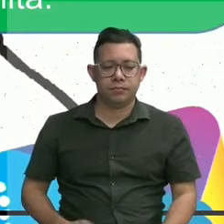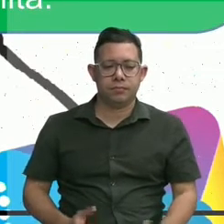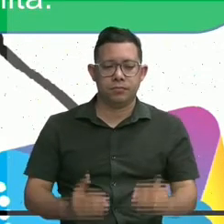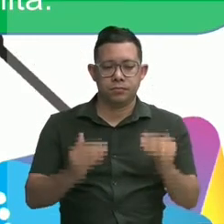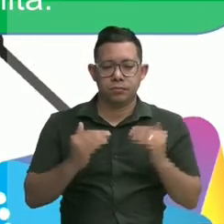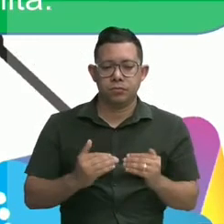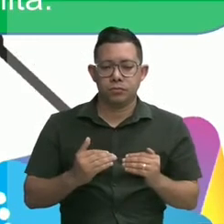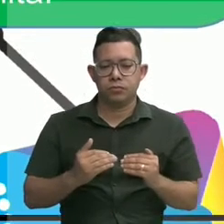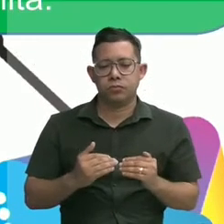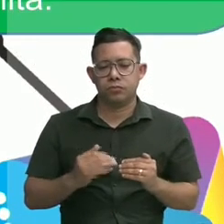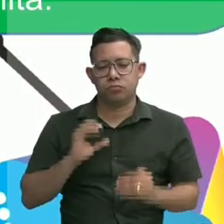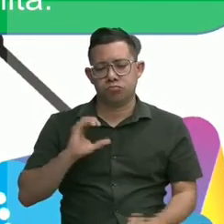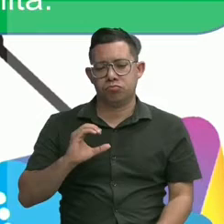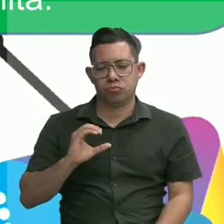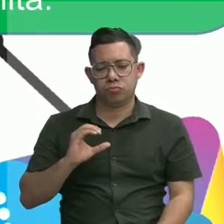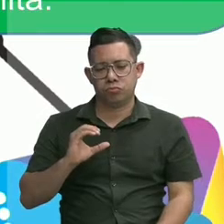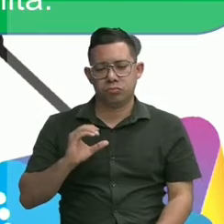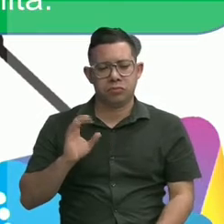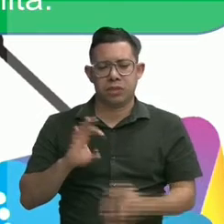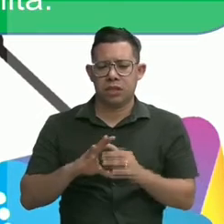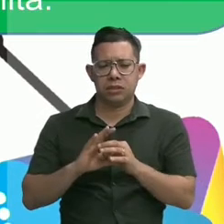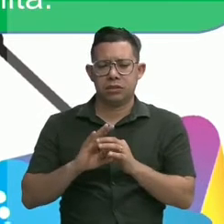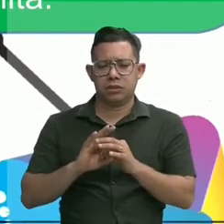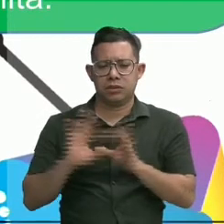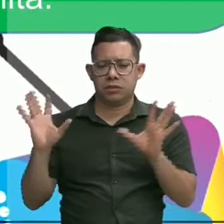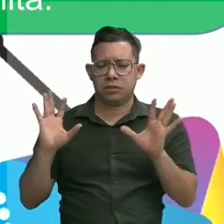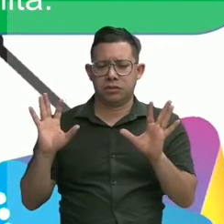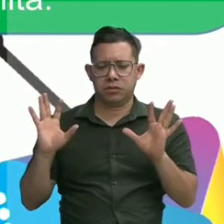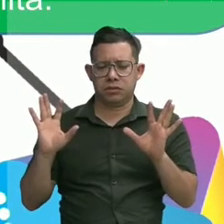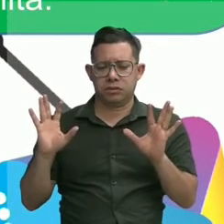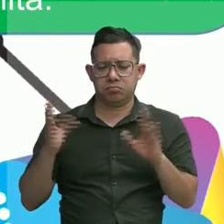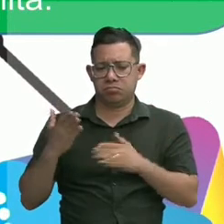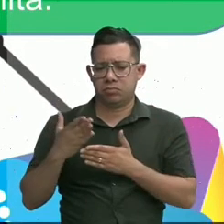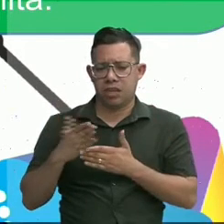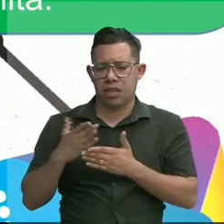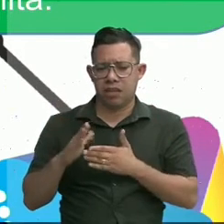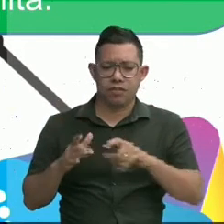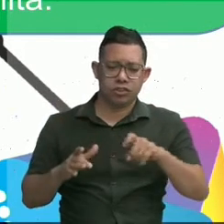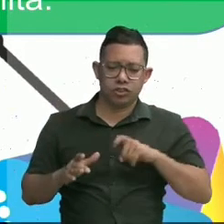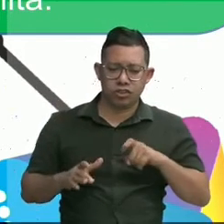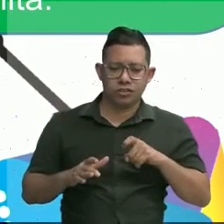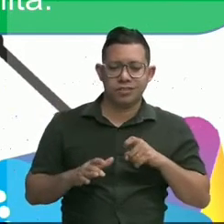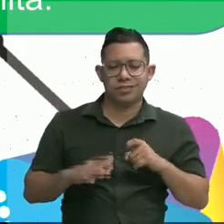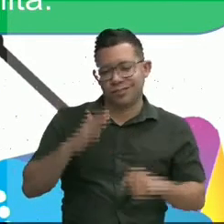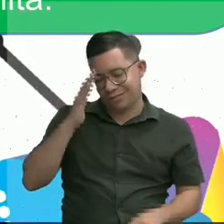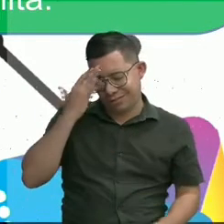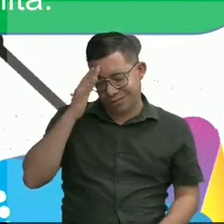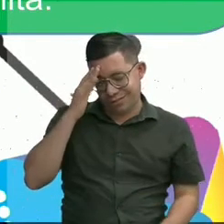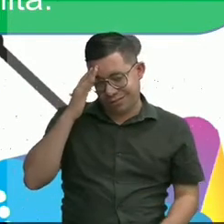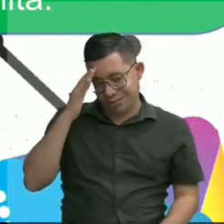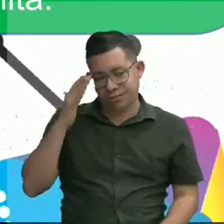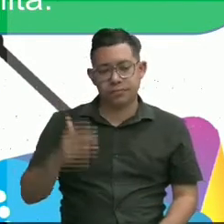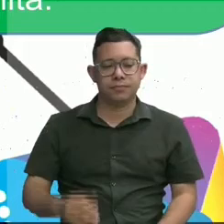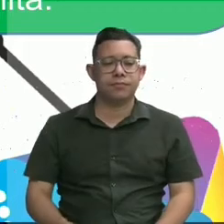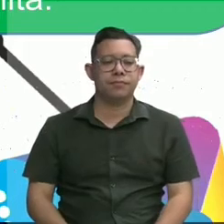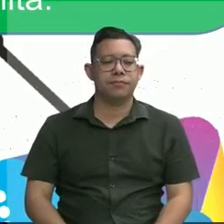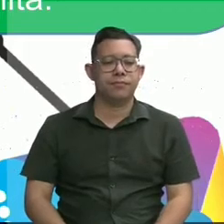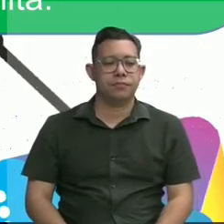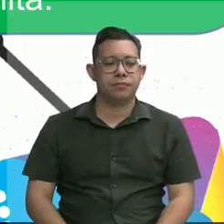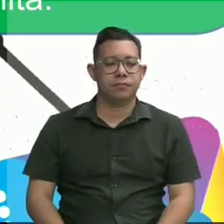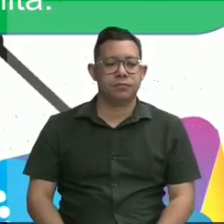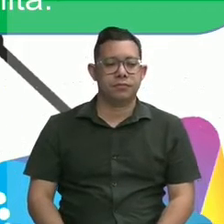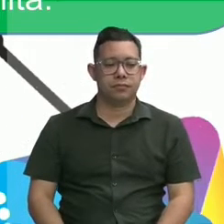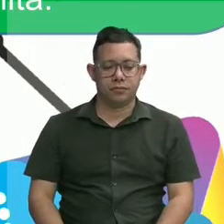e você ao termo independente da incógnita ou ser porque que ele independente porque ele não está